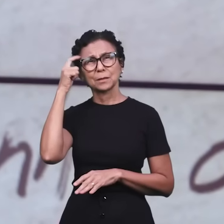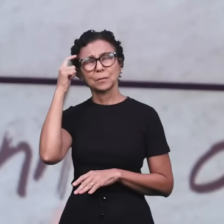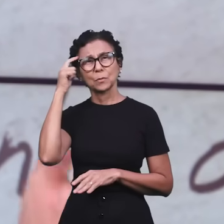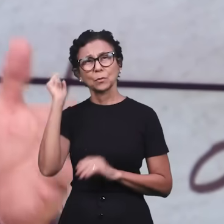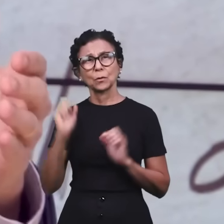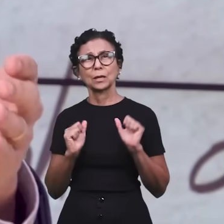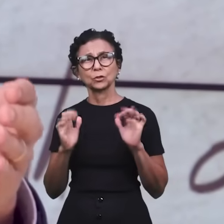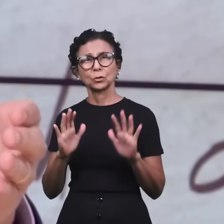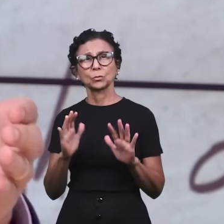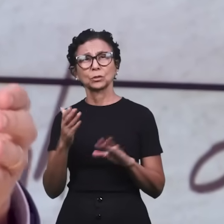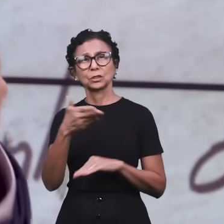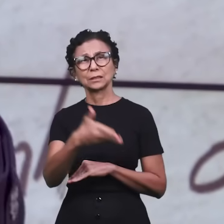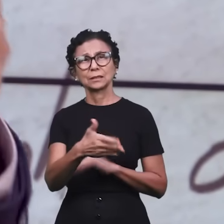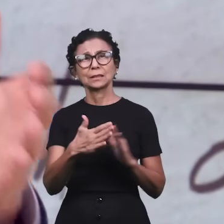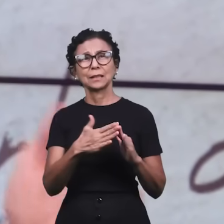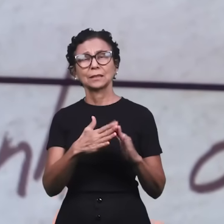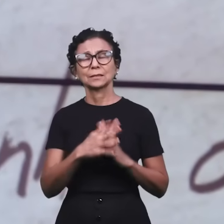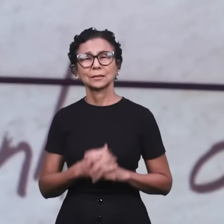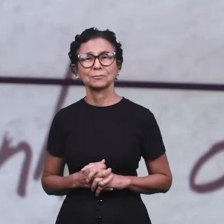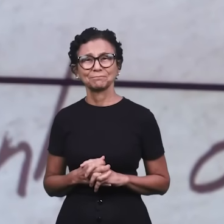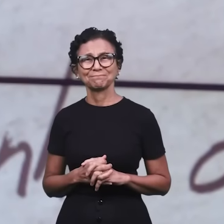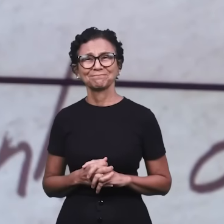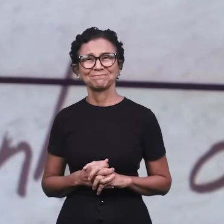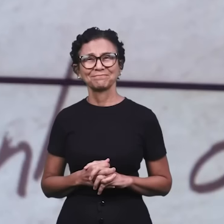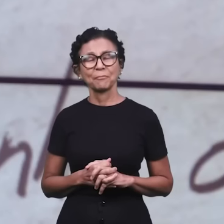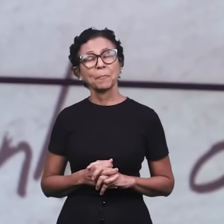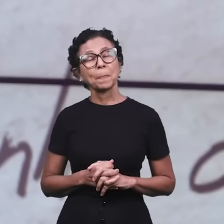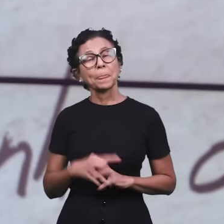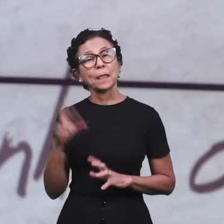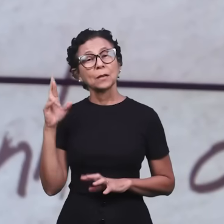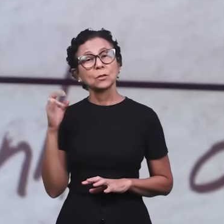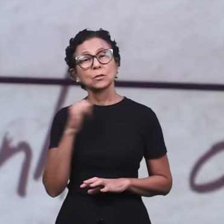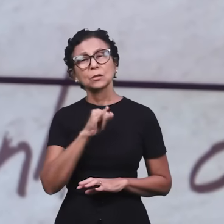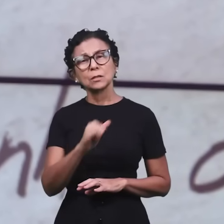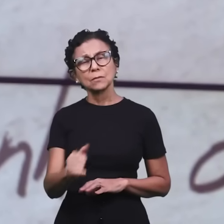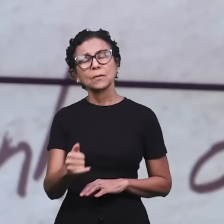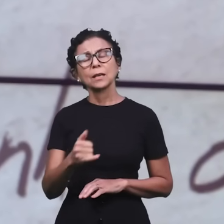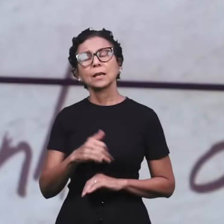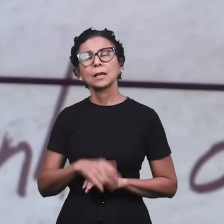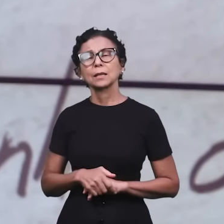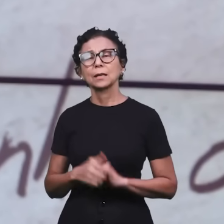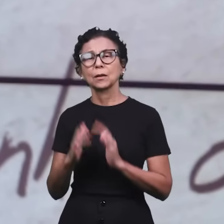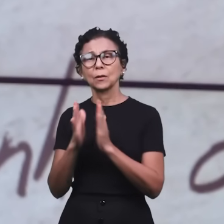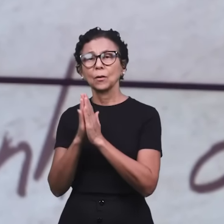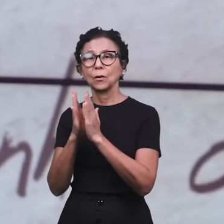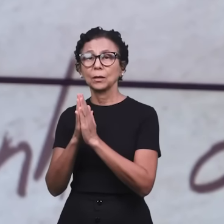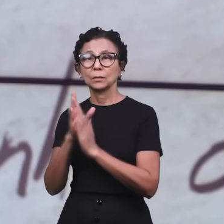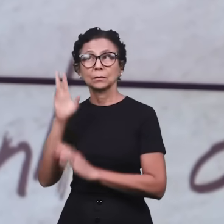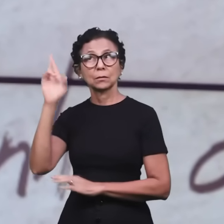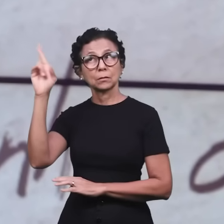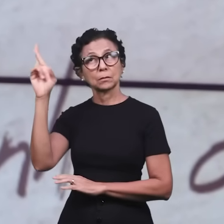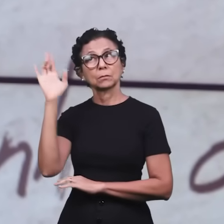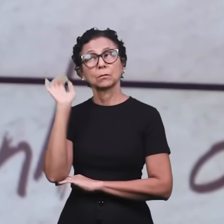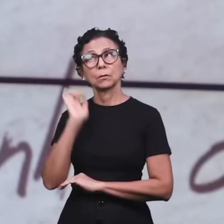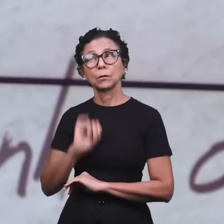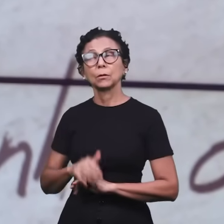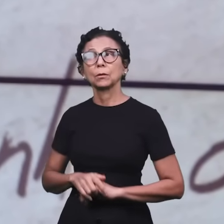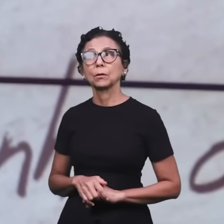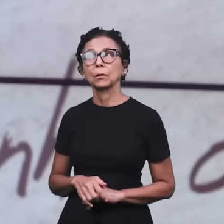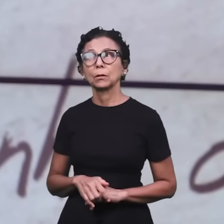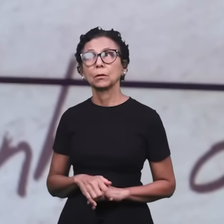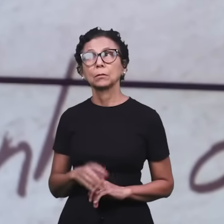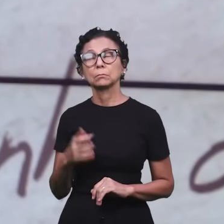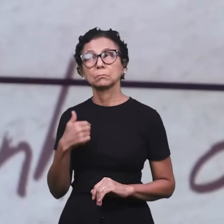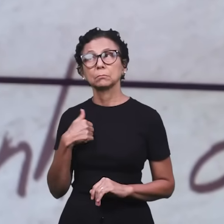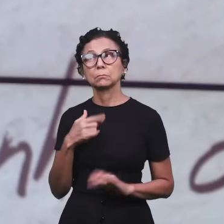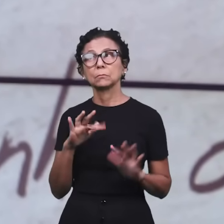Assim, quando o Senhor nos convida a buscá-lo, buscar-me-eis e me achareis quando me buscardes. Orar ao Senhor, Senhor, eu